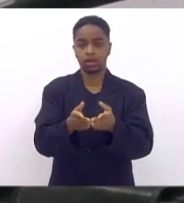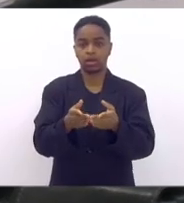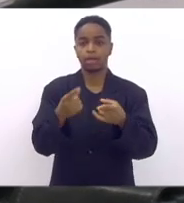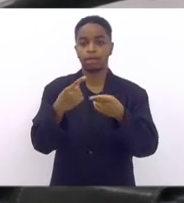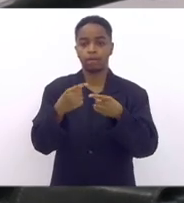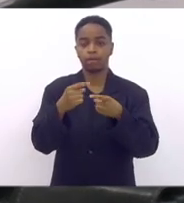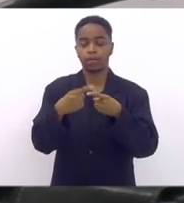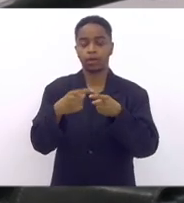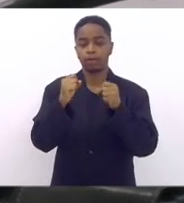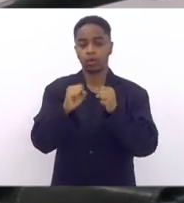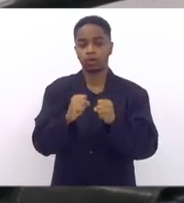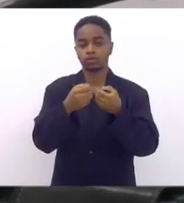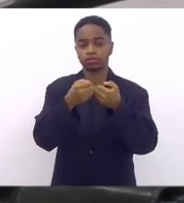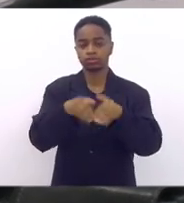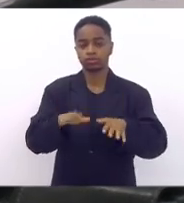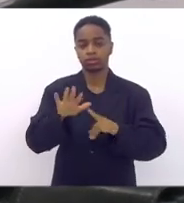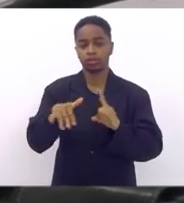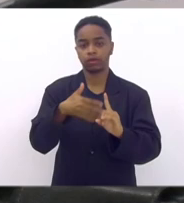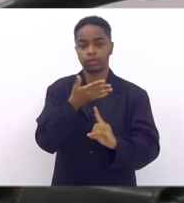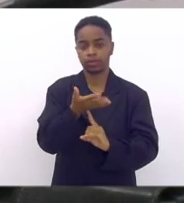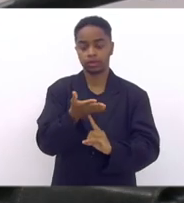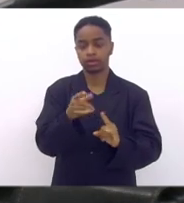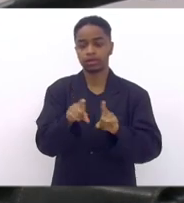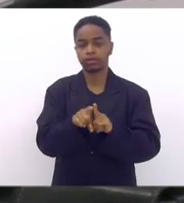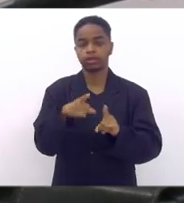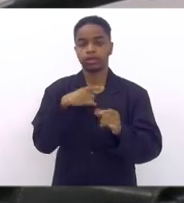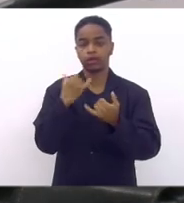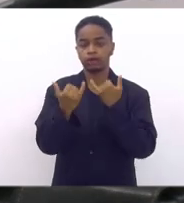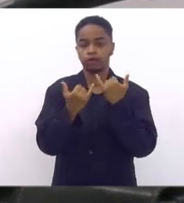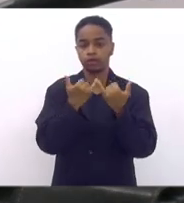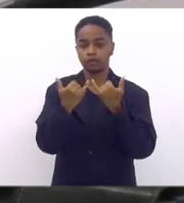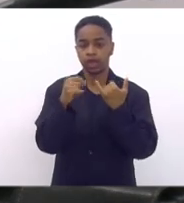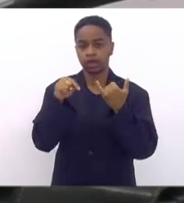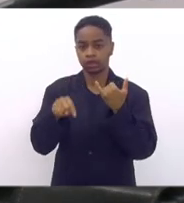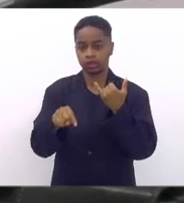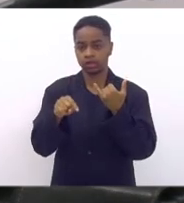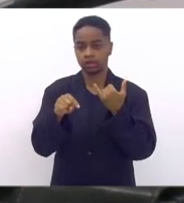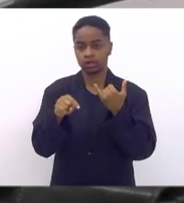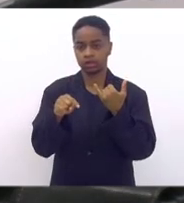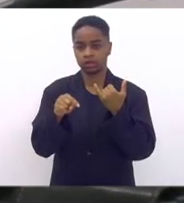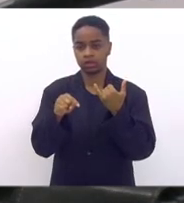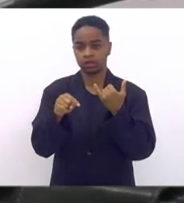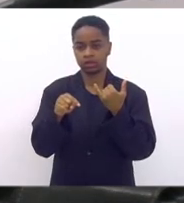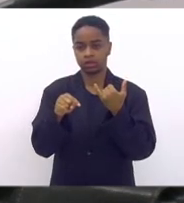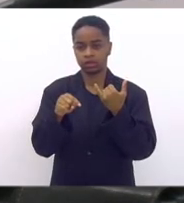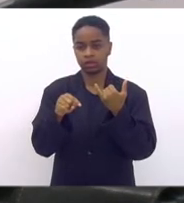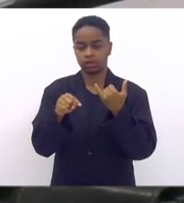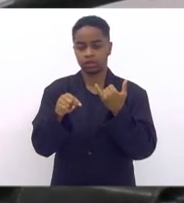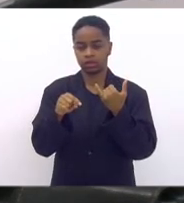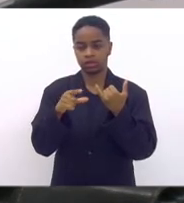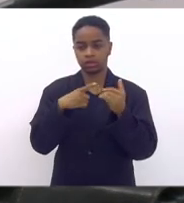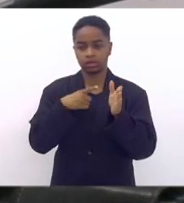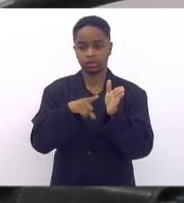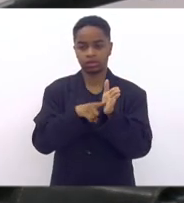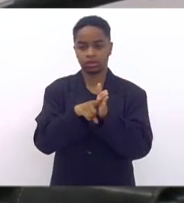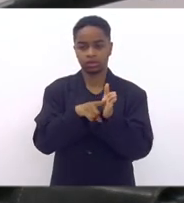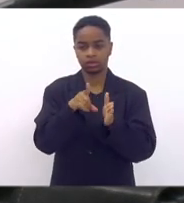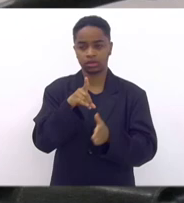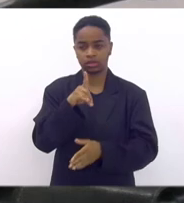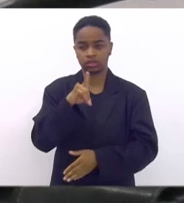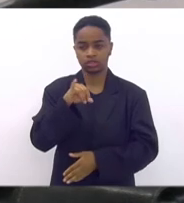danos ambientais aí aqui tive um dado que eu esqueci aqui num vistoria da da do inia realizada no dia 8 de maio de